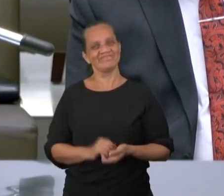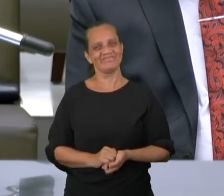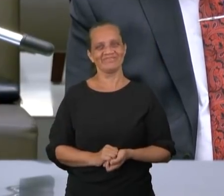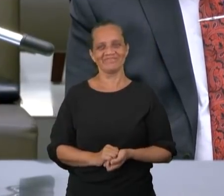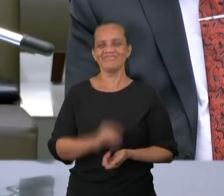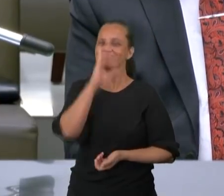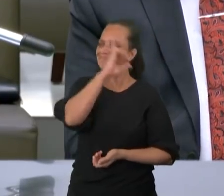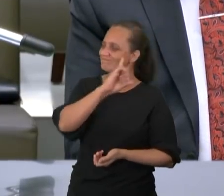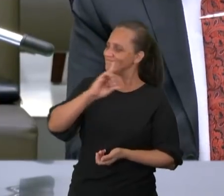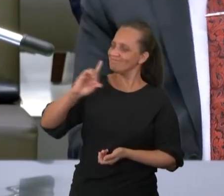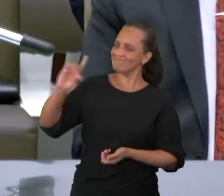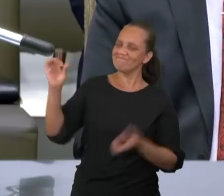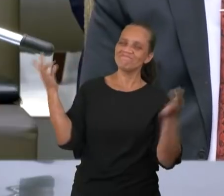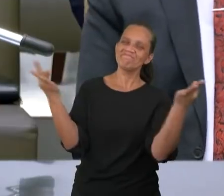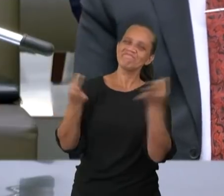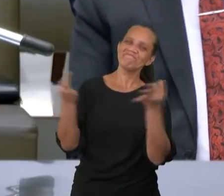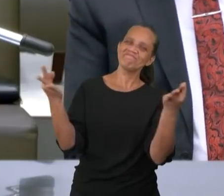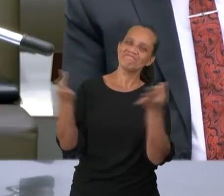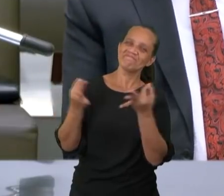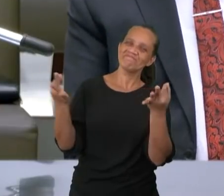Deus é Deus.